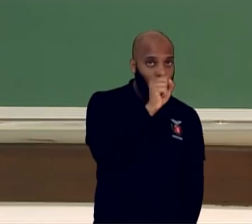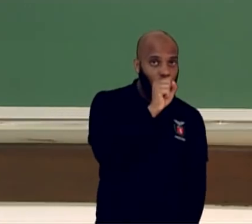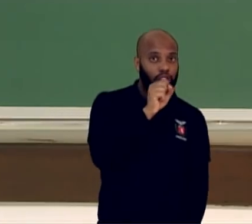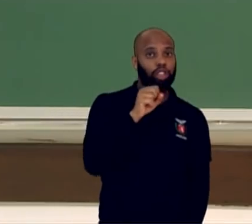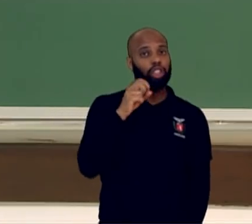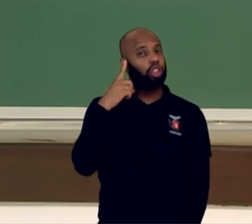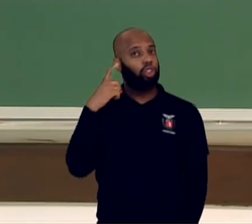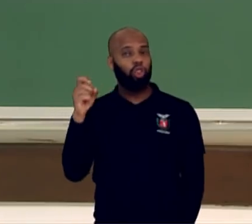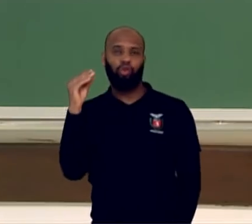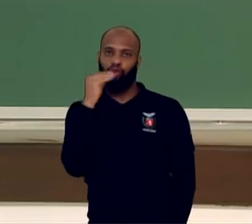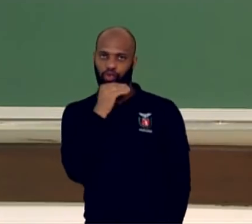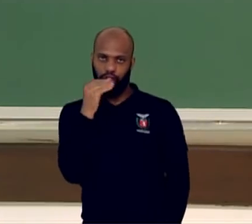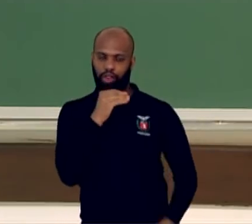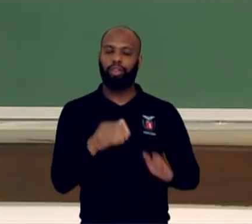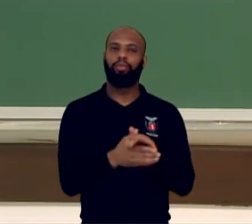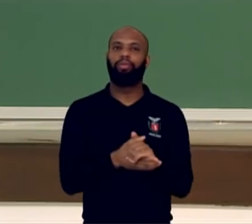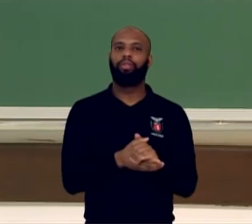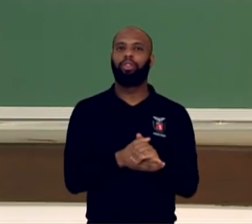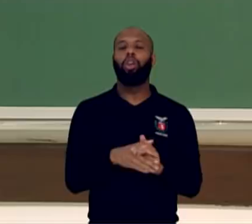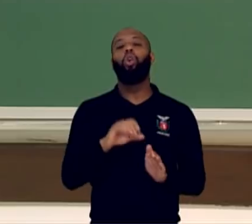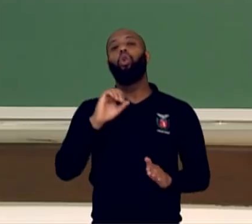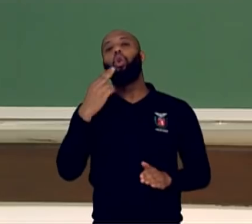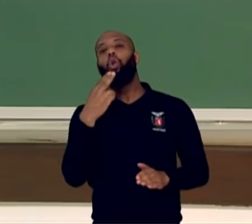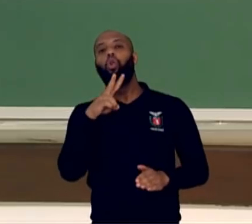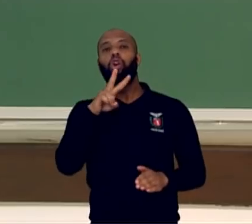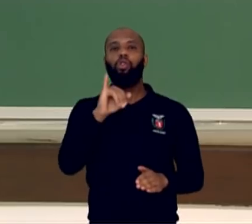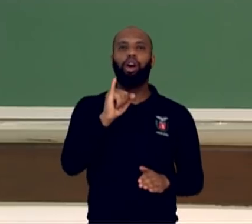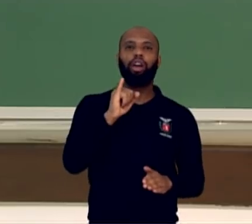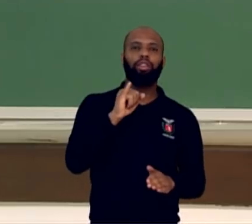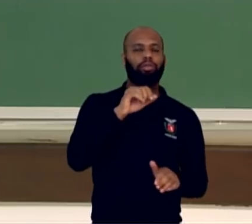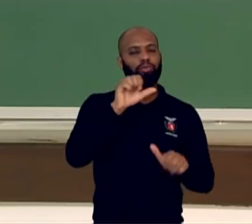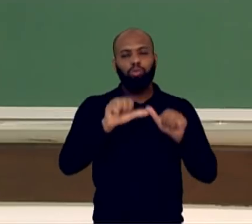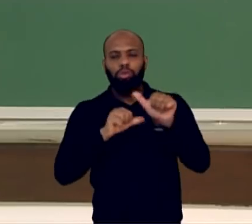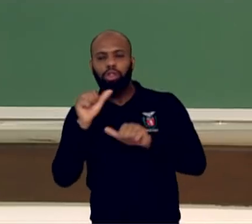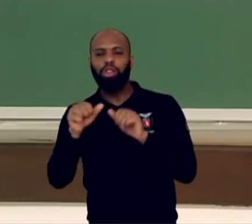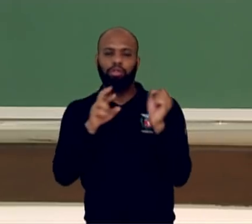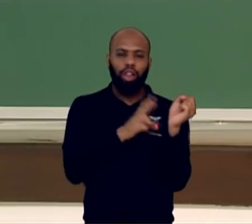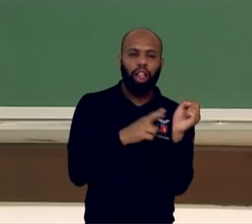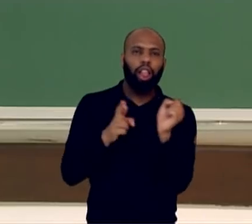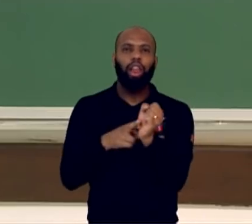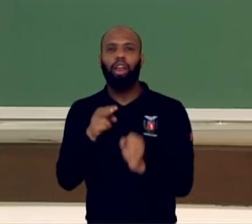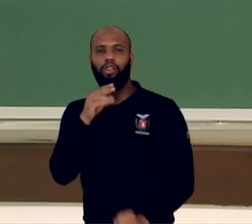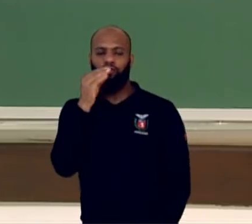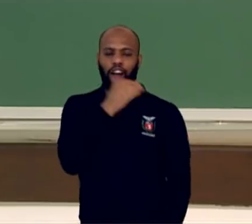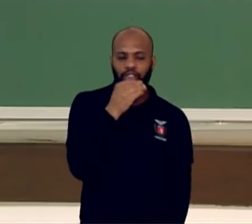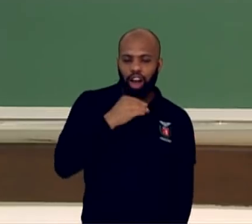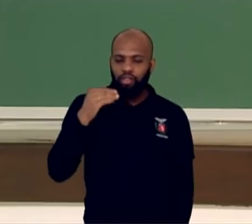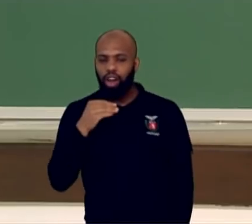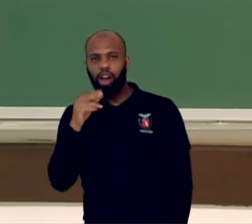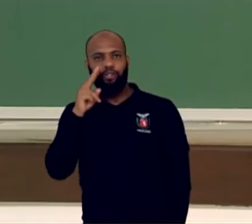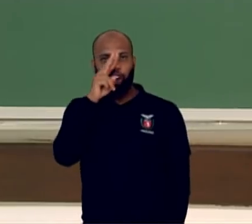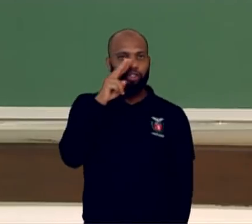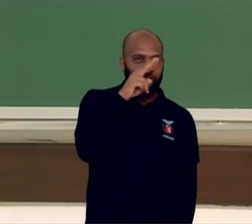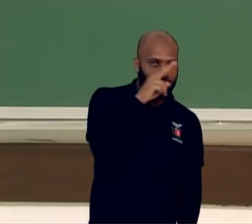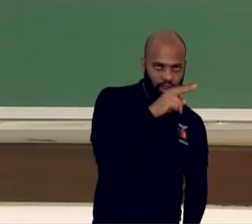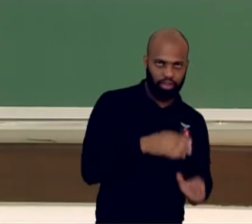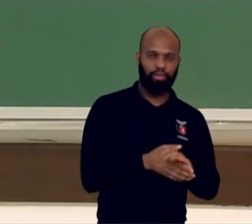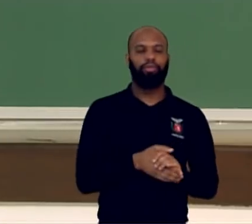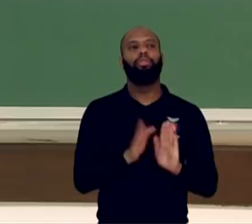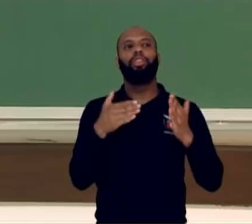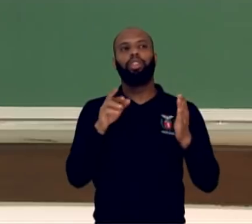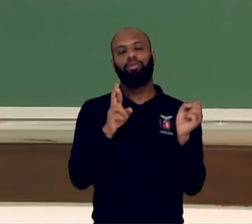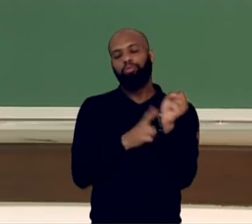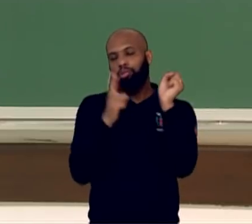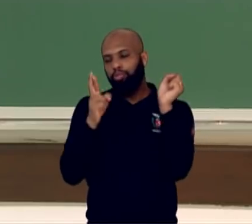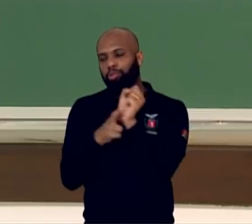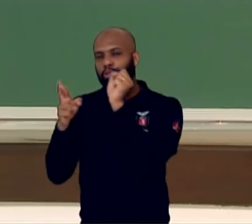som forte, som fraco. Ou ele vai alternando, brincando com outros ritmos, som fraco, som fraco, som forte. Tudo bem? Então, o ritmo é